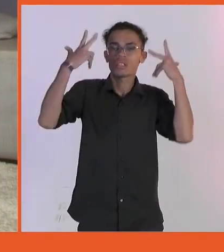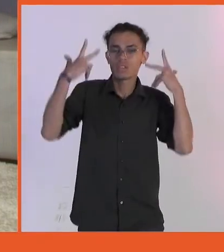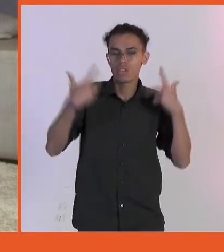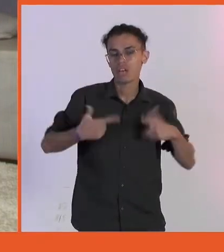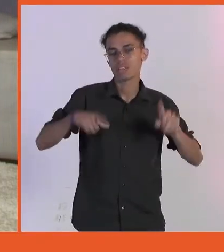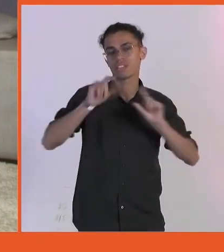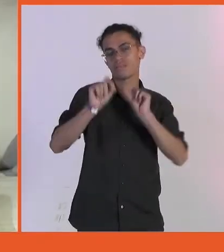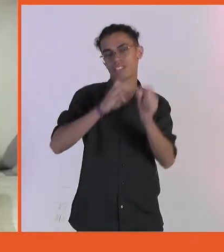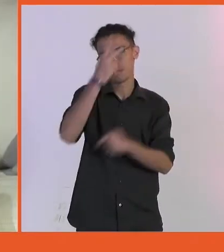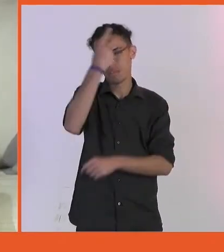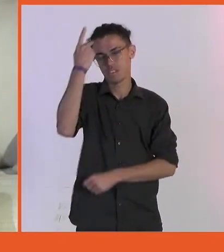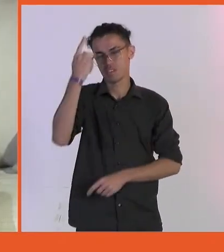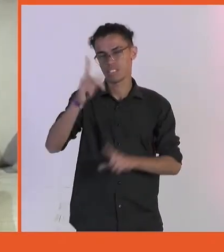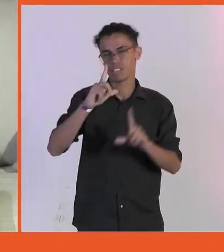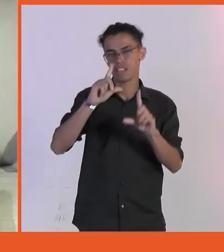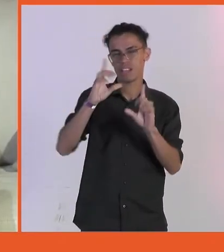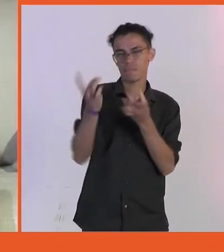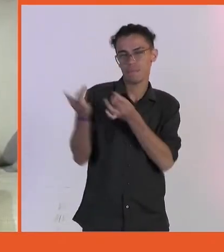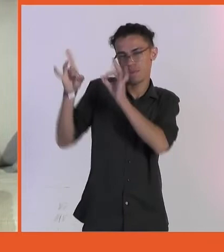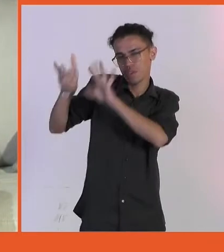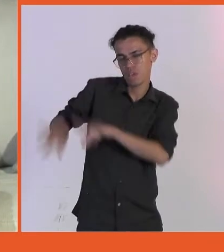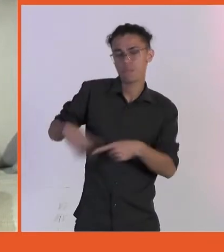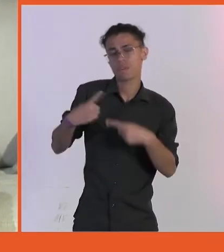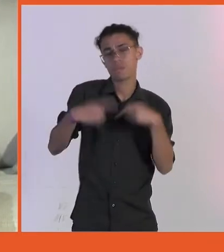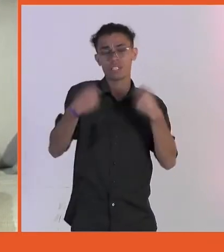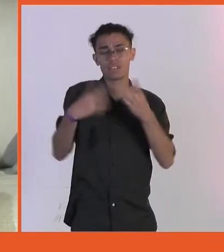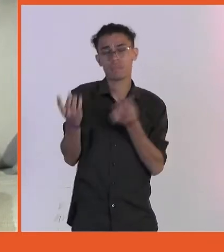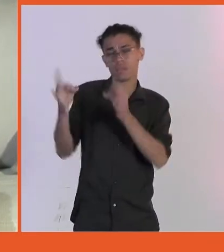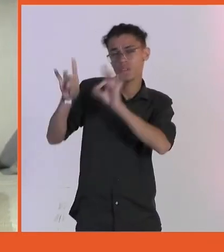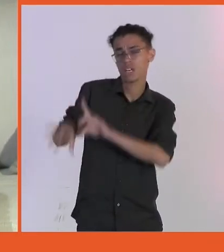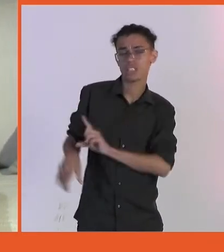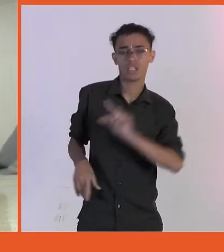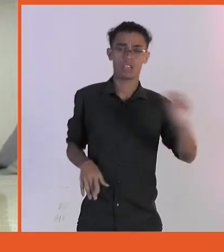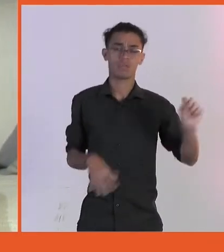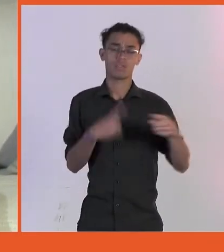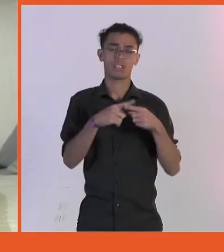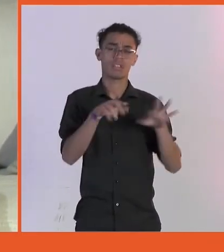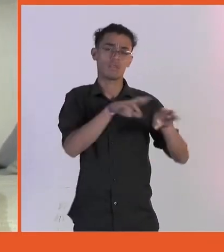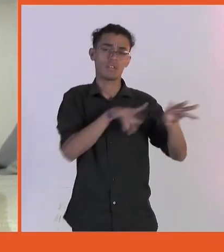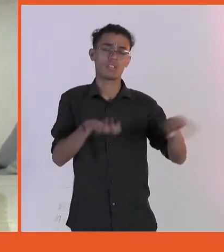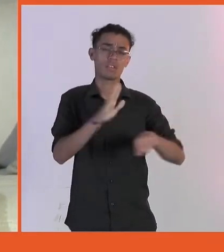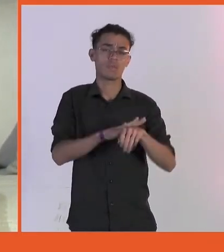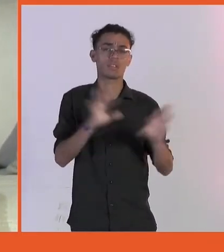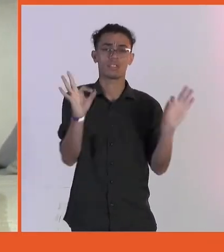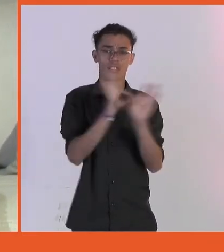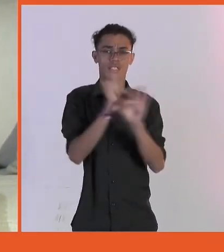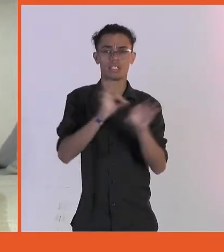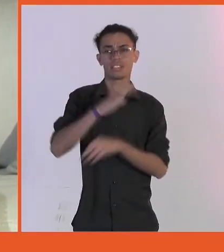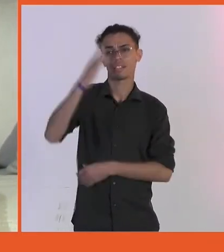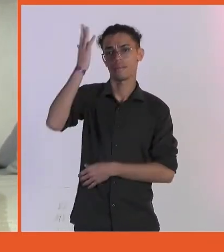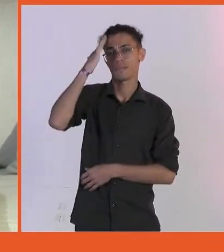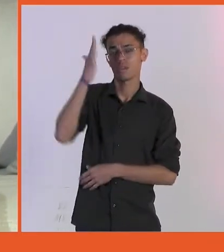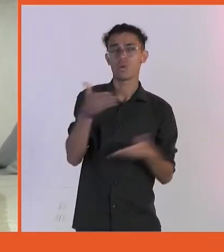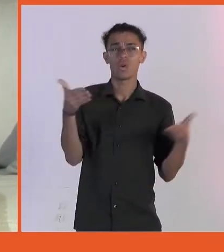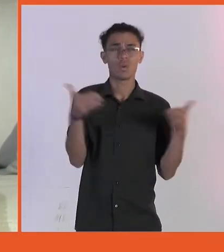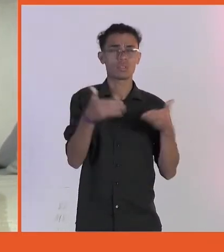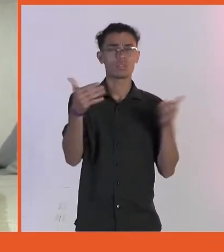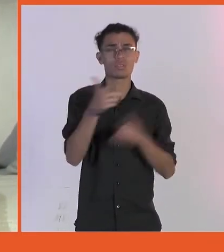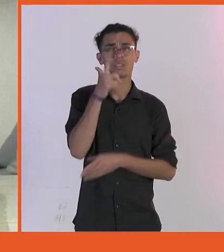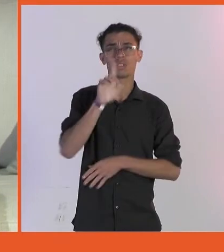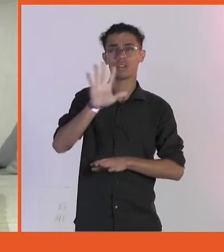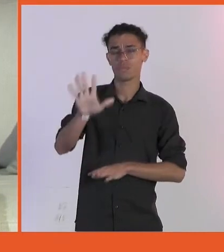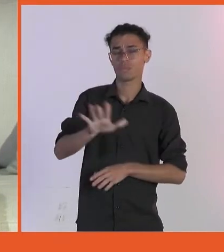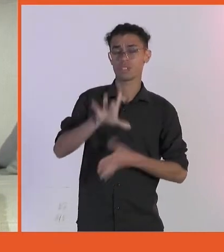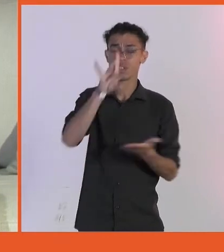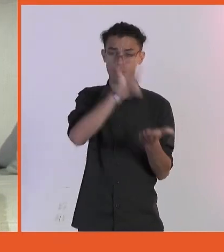que quem caiu fora é porque tinha que ter caído fora mesmo, e pra gente não faz mais diferença, sabe? Eu acho que a gente consegue hoje ter uma troca muito sincera